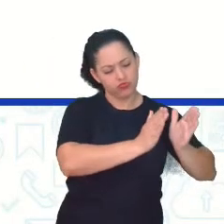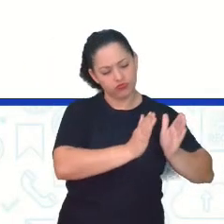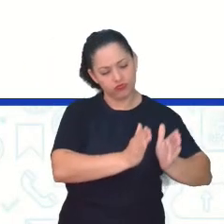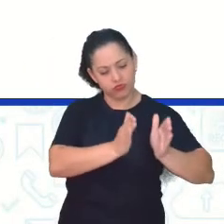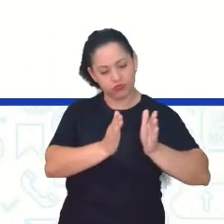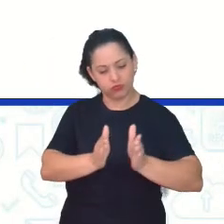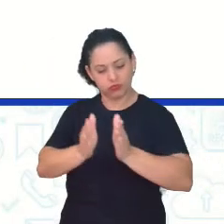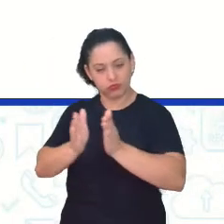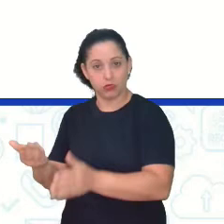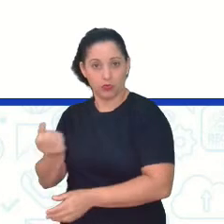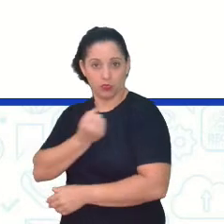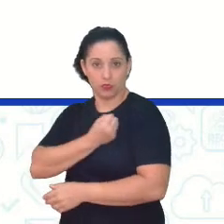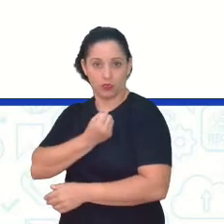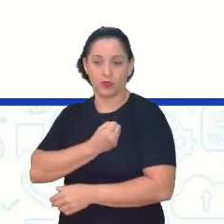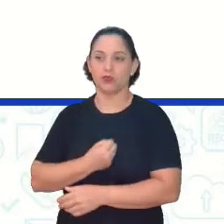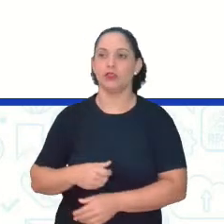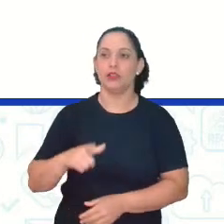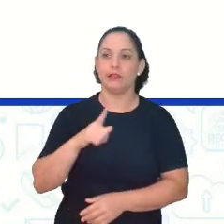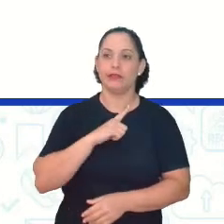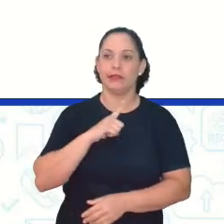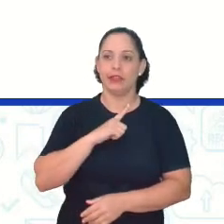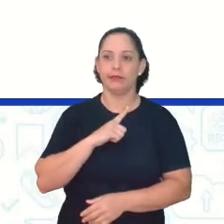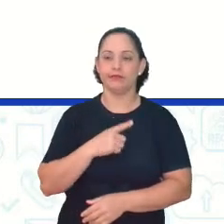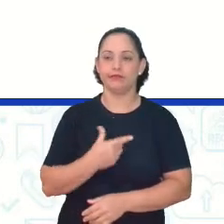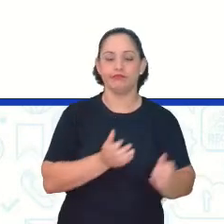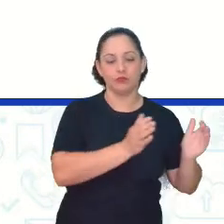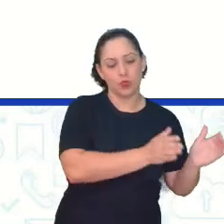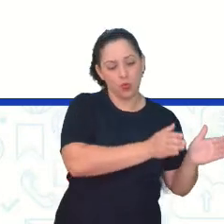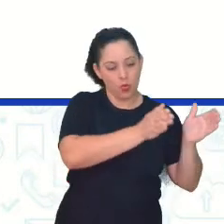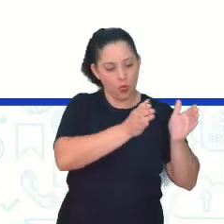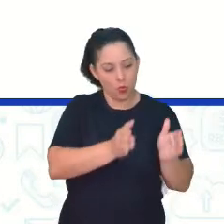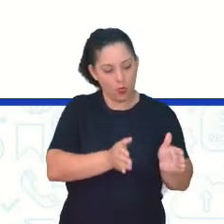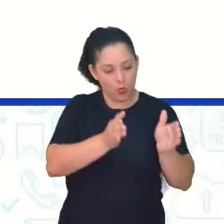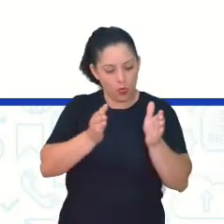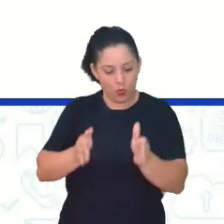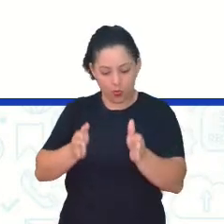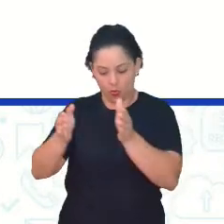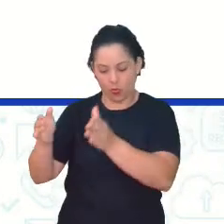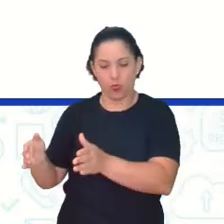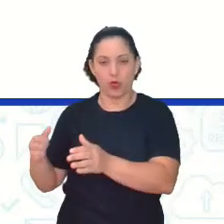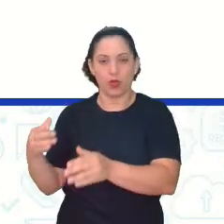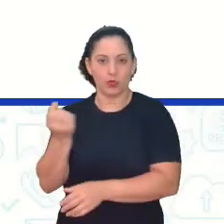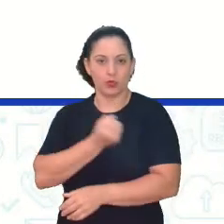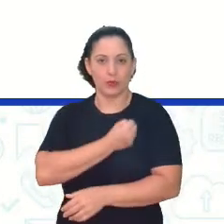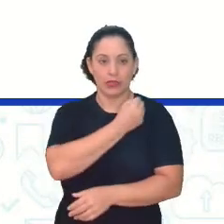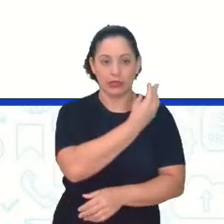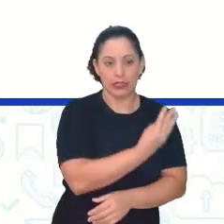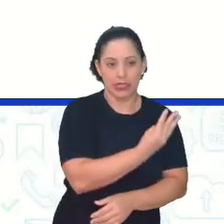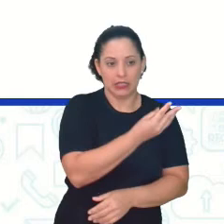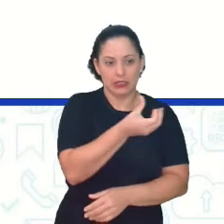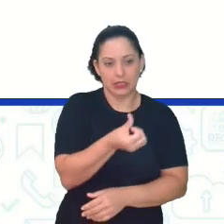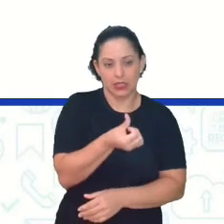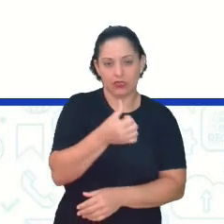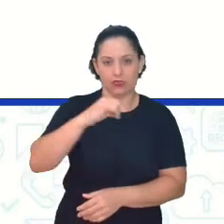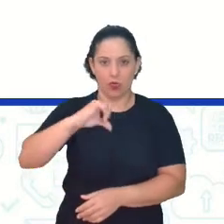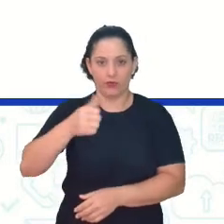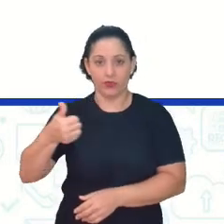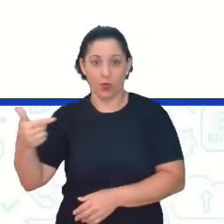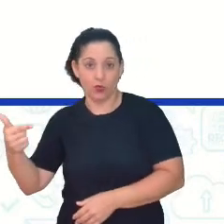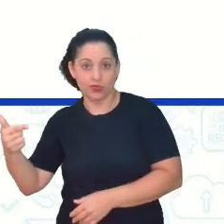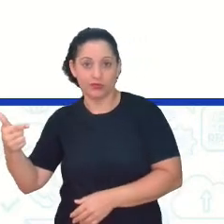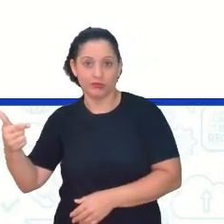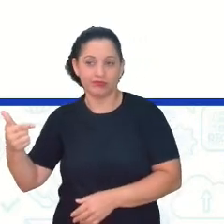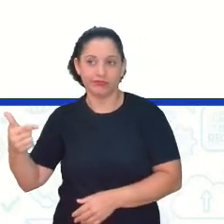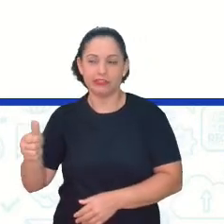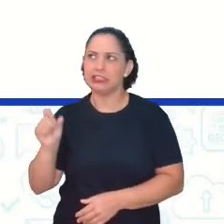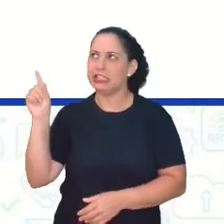De números. Então eu tenho aí uma sucessão de números que é 3, 6, 9 e 12. E eu quero saber